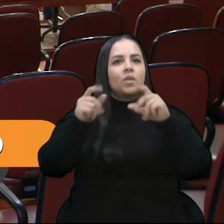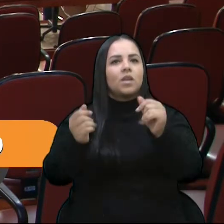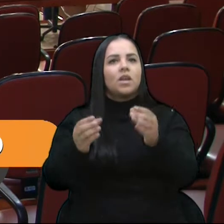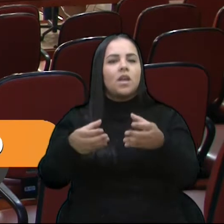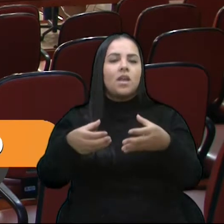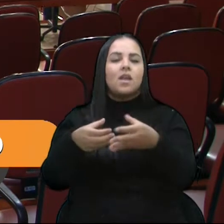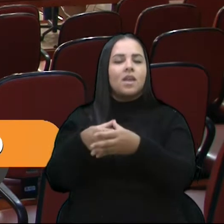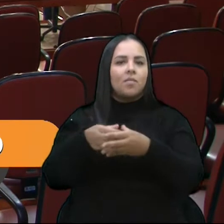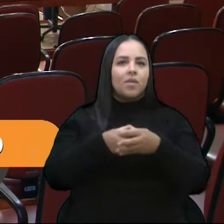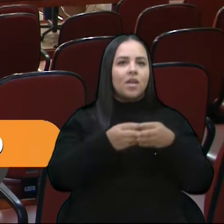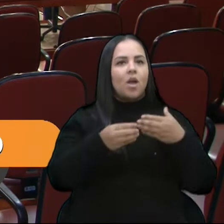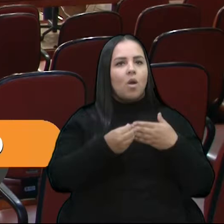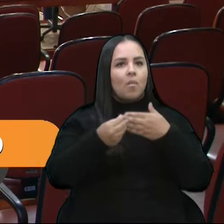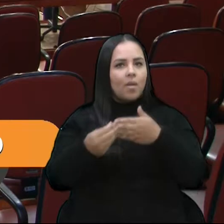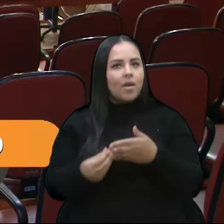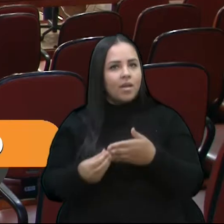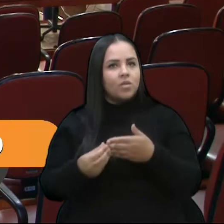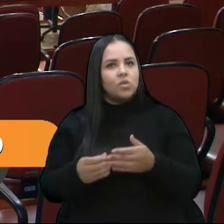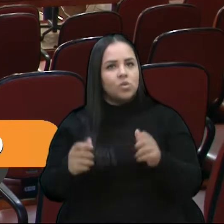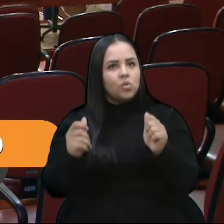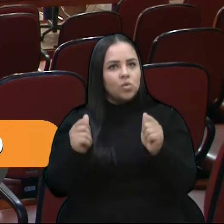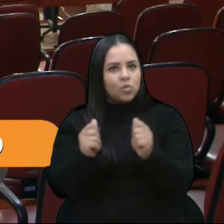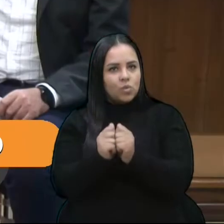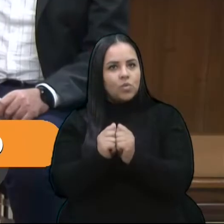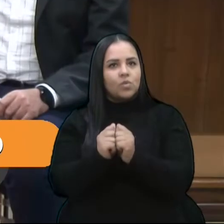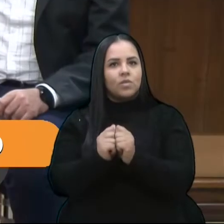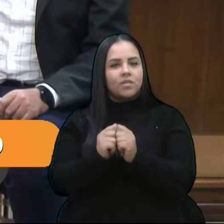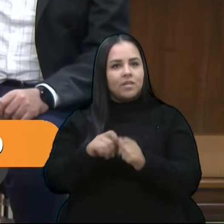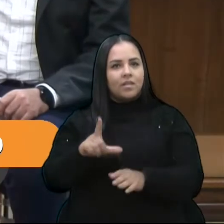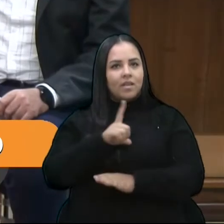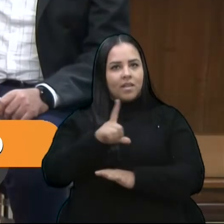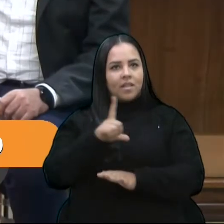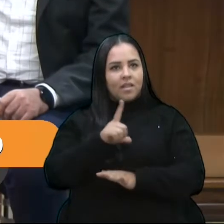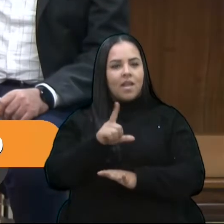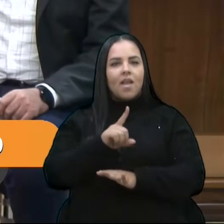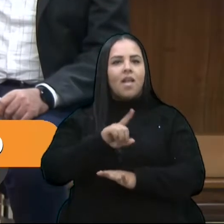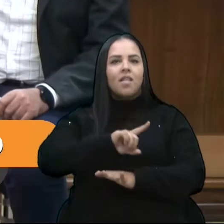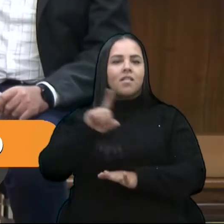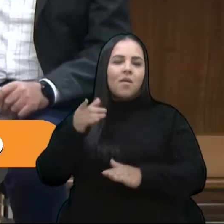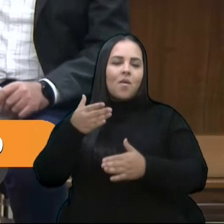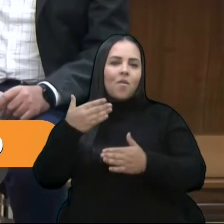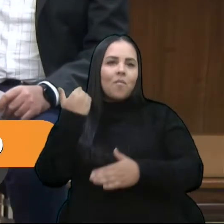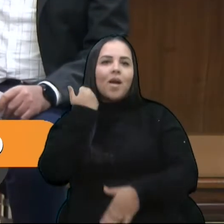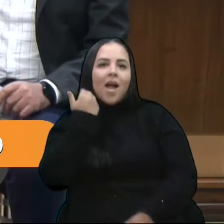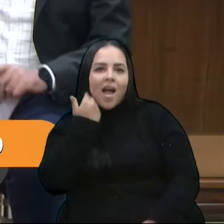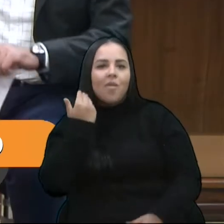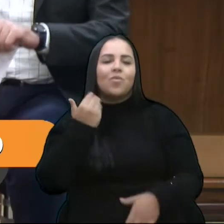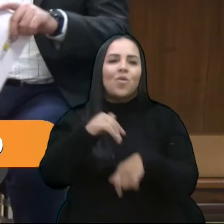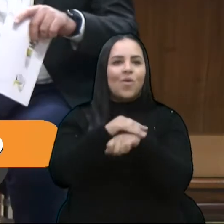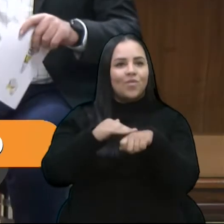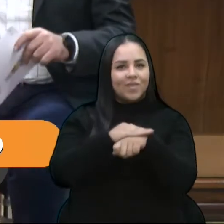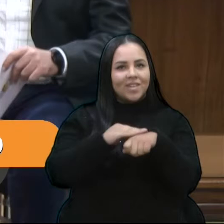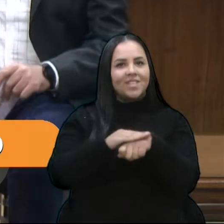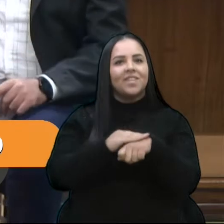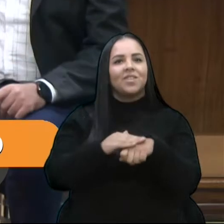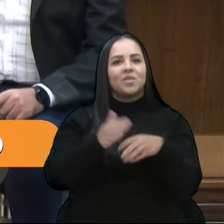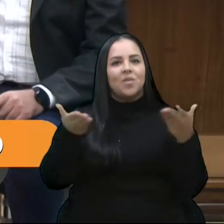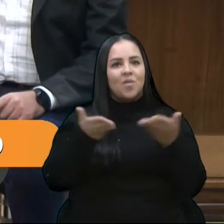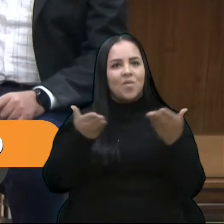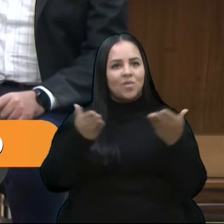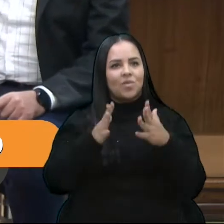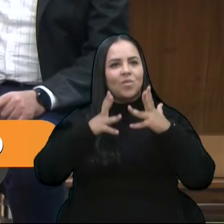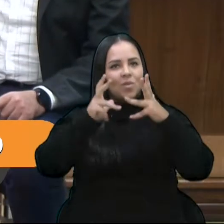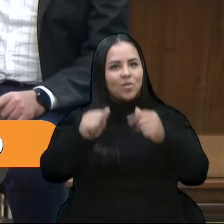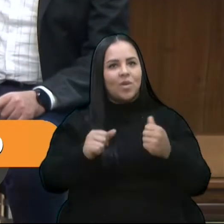acompanha junto nessa cobertura multimídia do nosso bate-papo aqui. Então, legal citar todos que nos